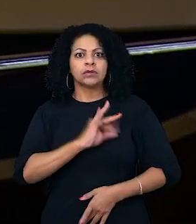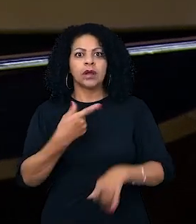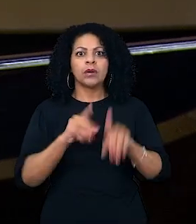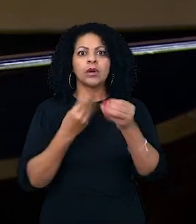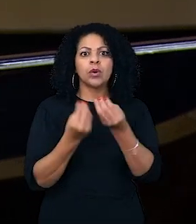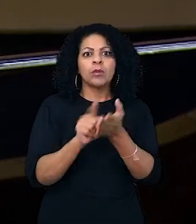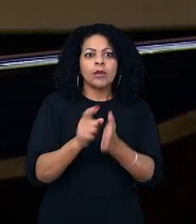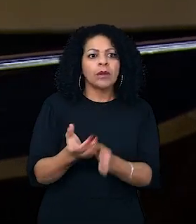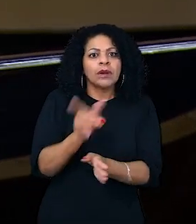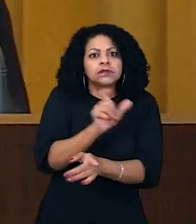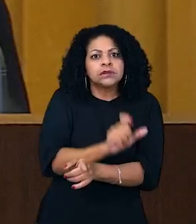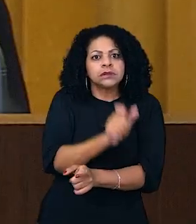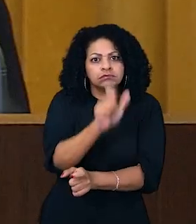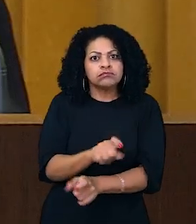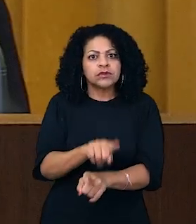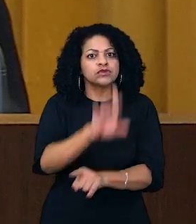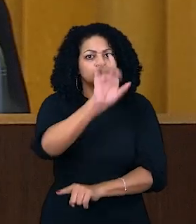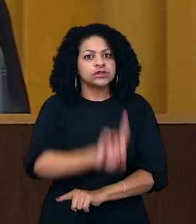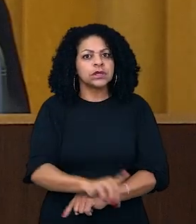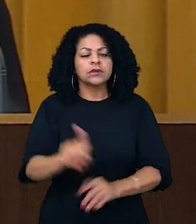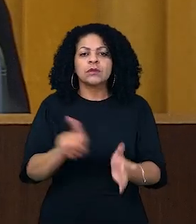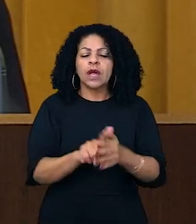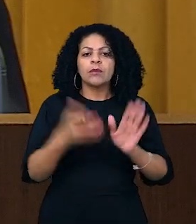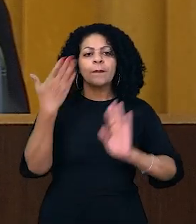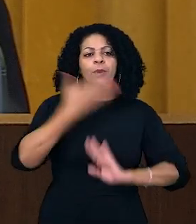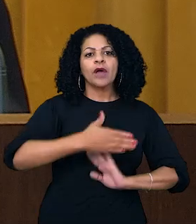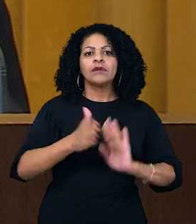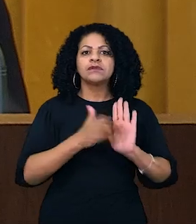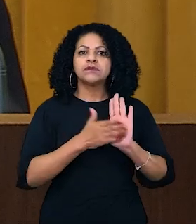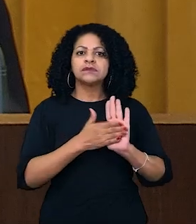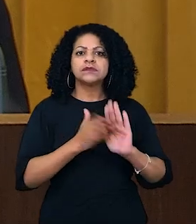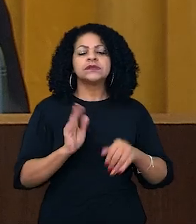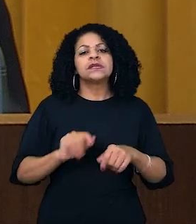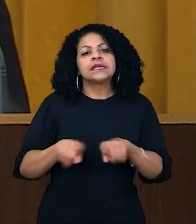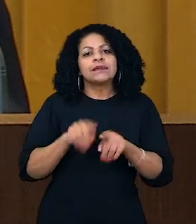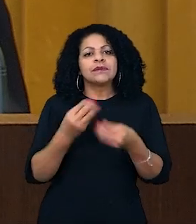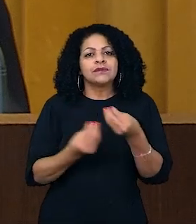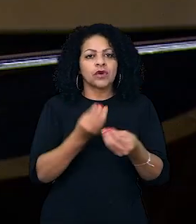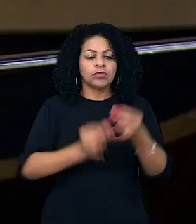assegurar à parte contrária o direito de produzir as provas que julgar